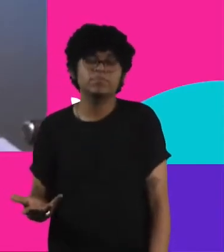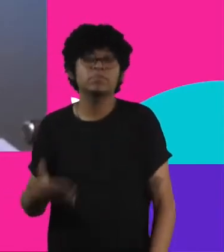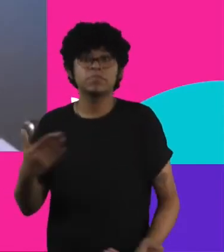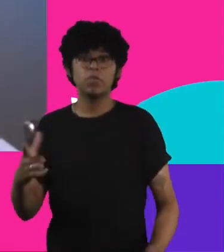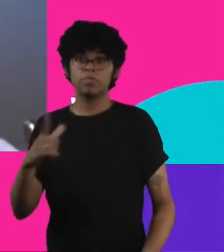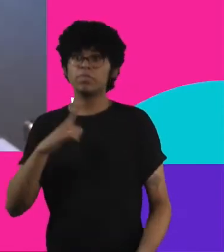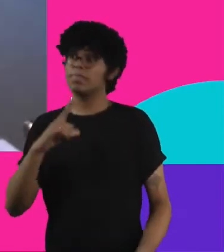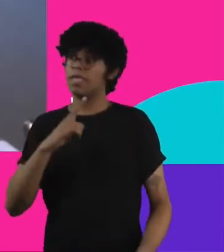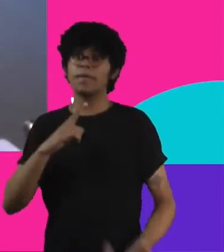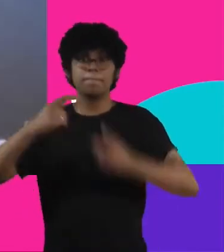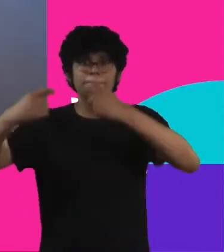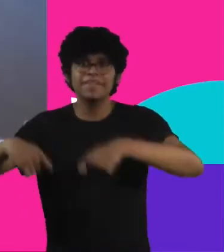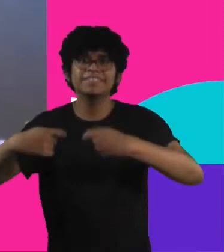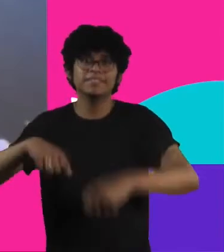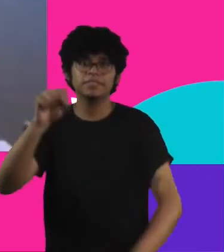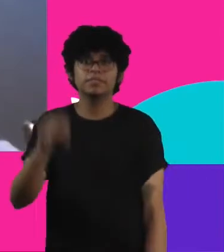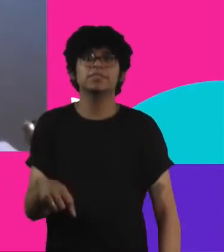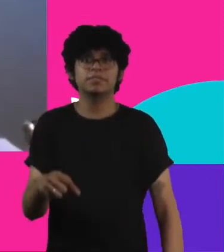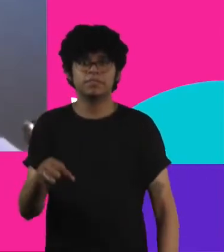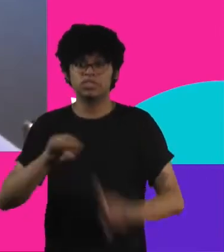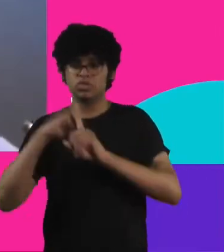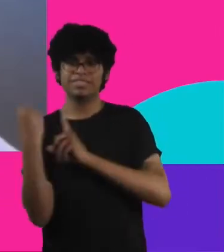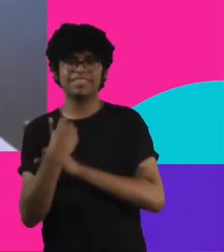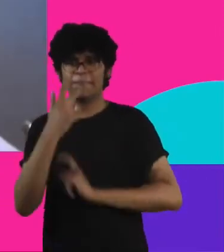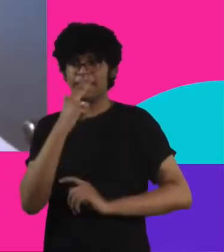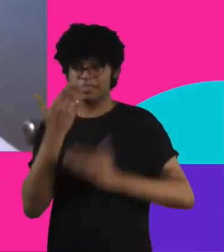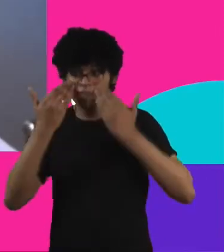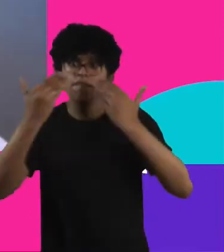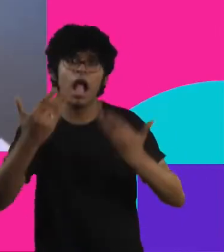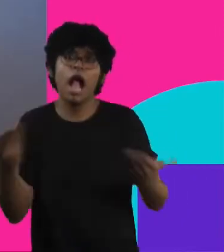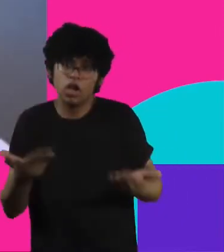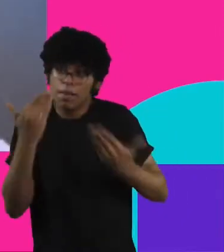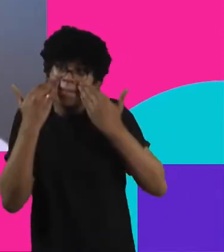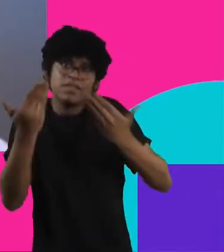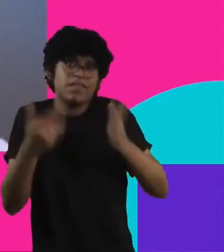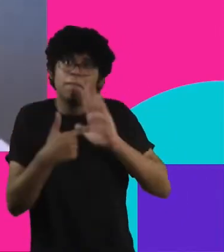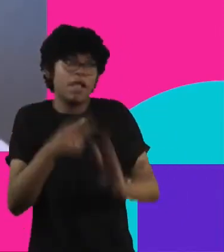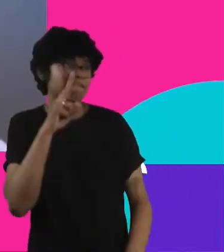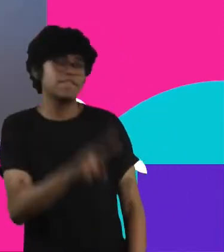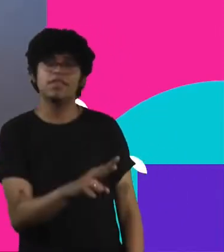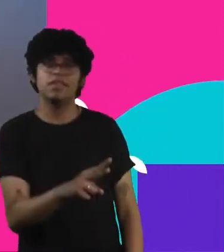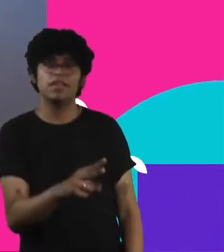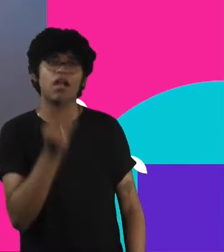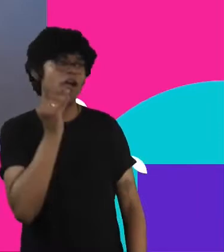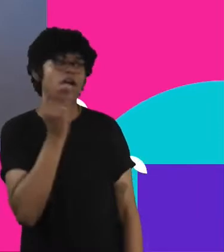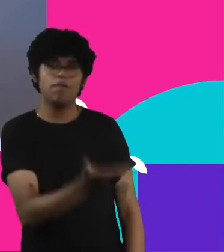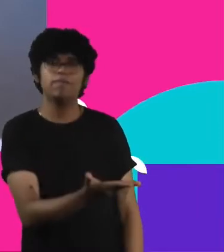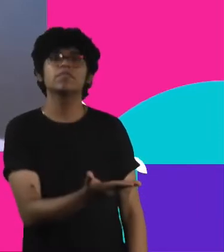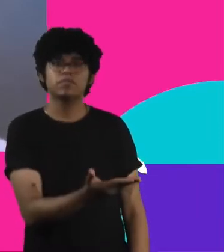demanda reprimida na sociedade, na verdade não é mais reprimida, né, explícita da sociedade, das empresas em busca desses